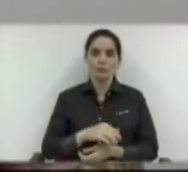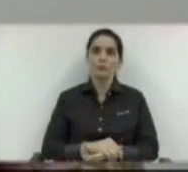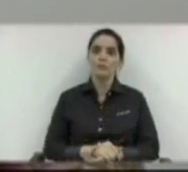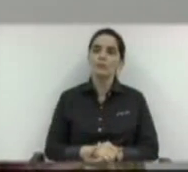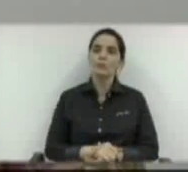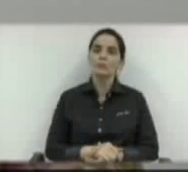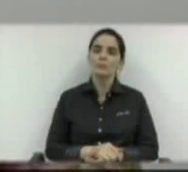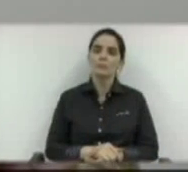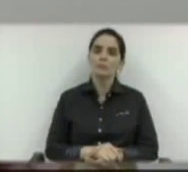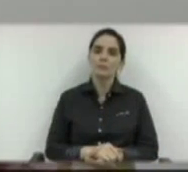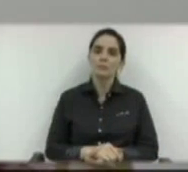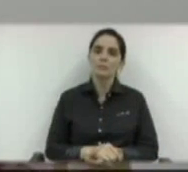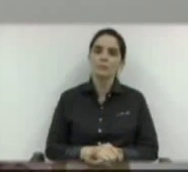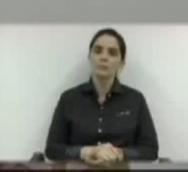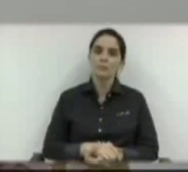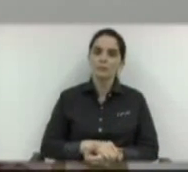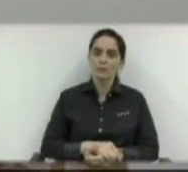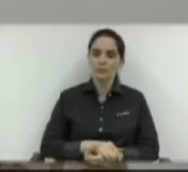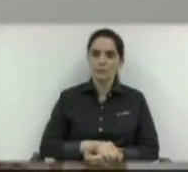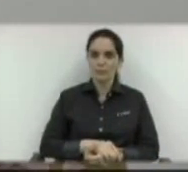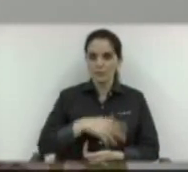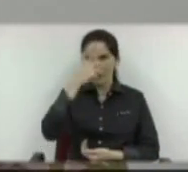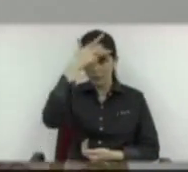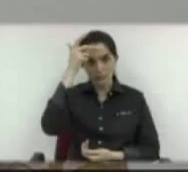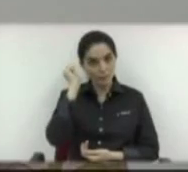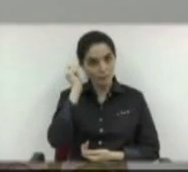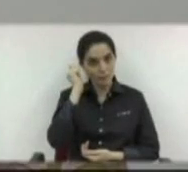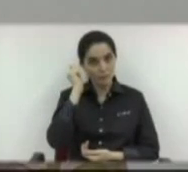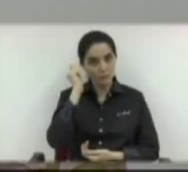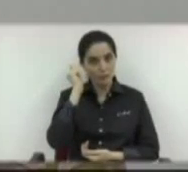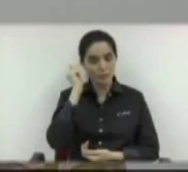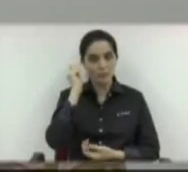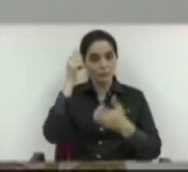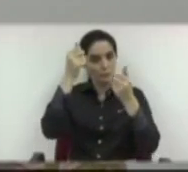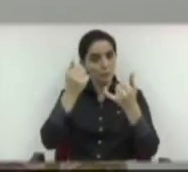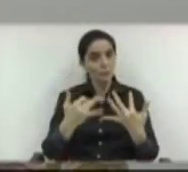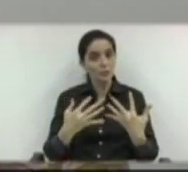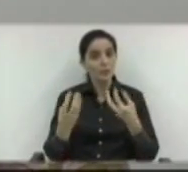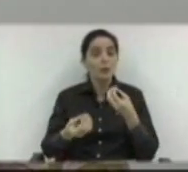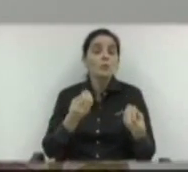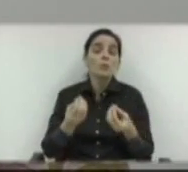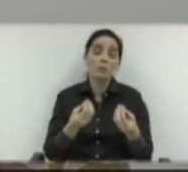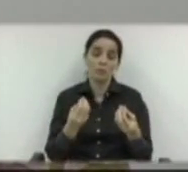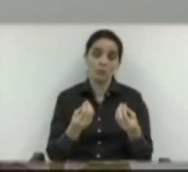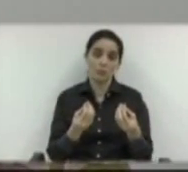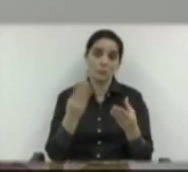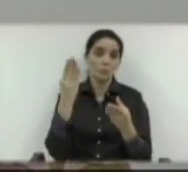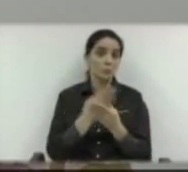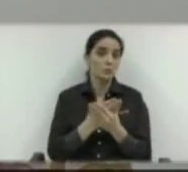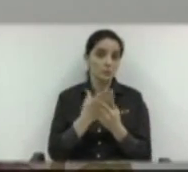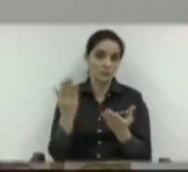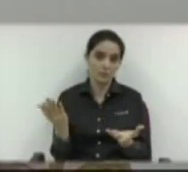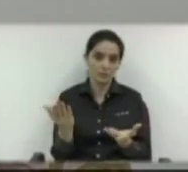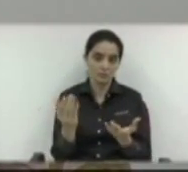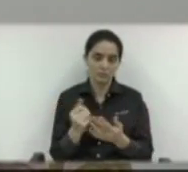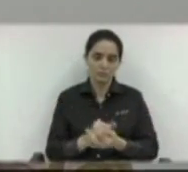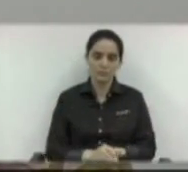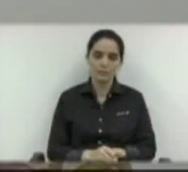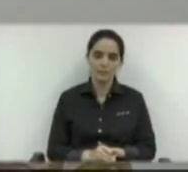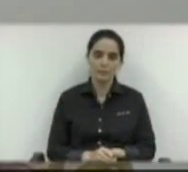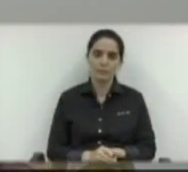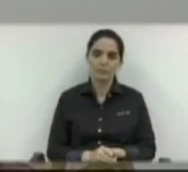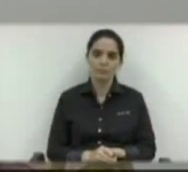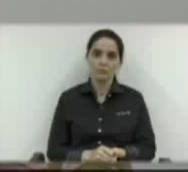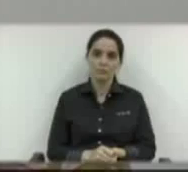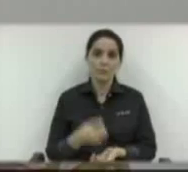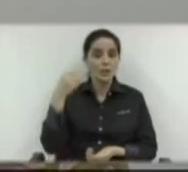que o Executivo nos mande informações de como está esse processo, porque se for necessário, essa